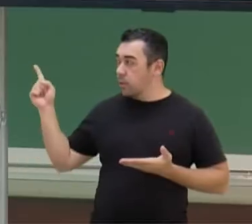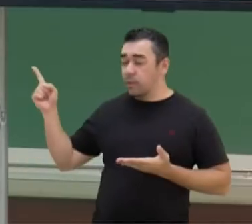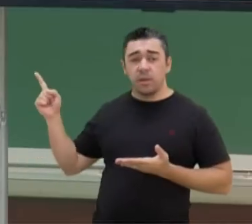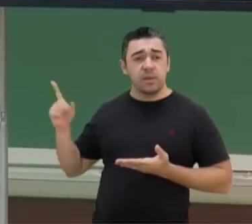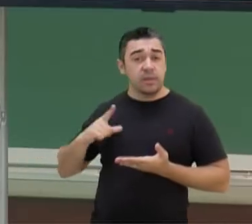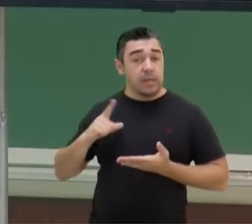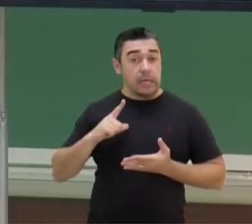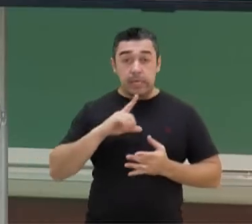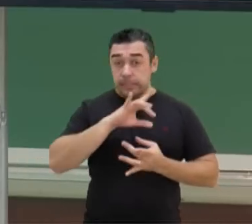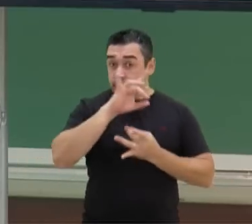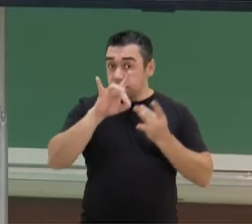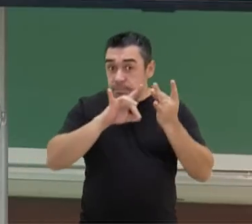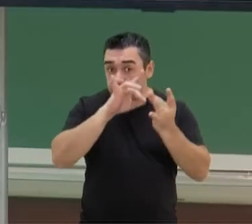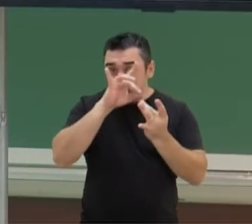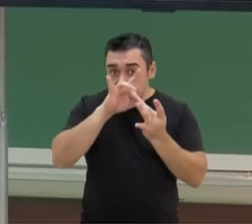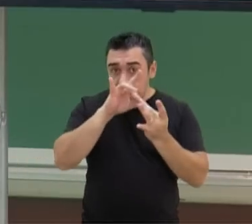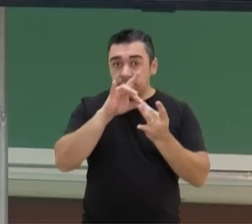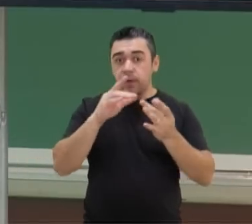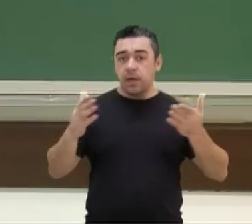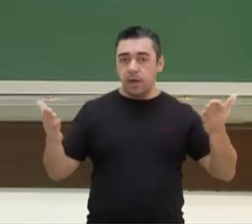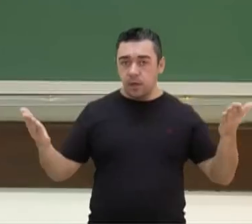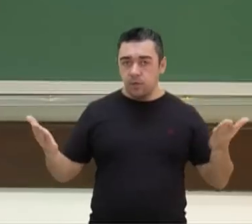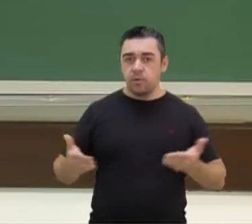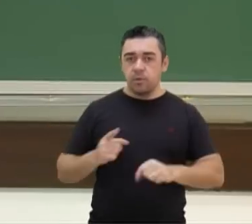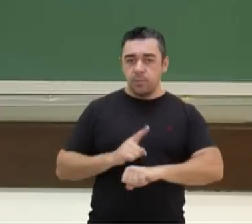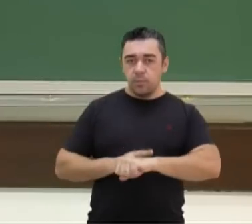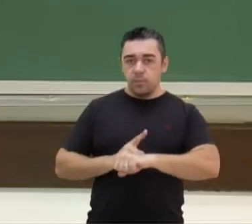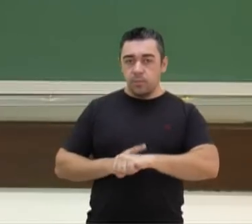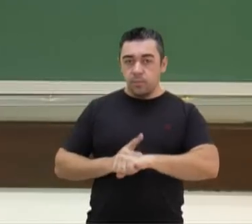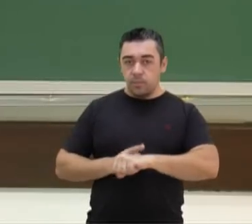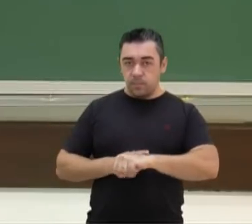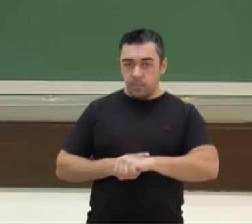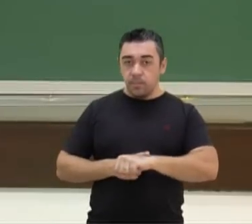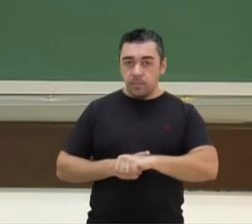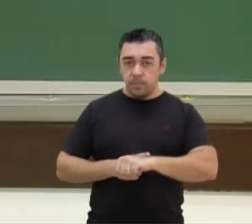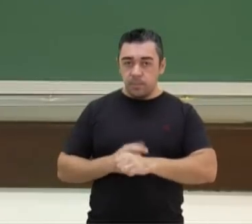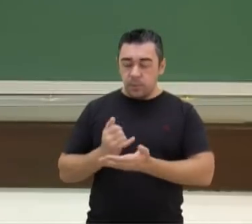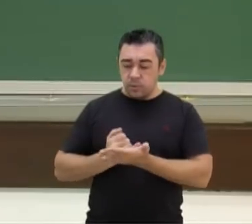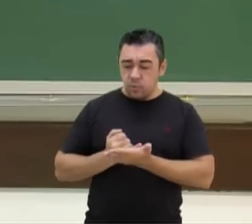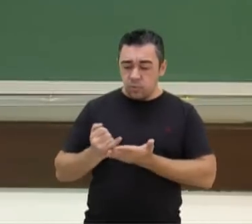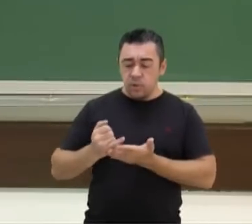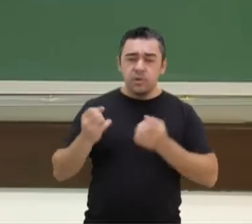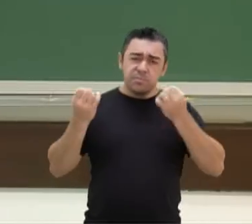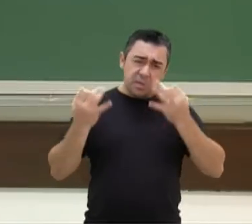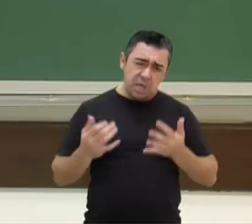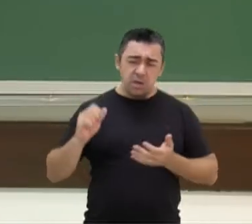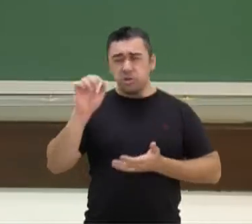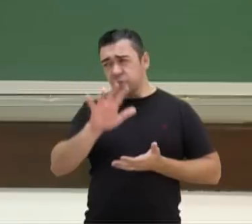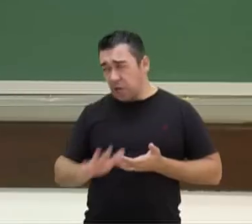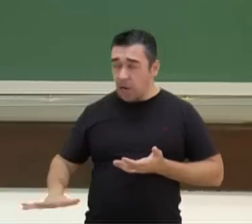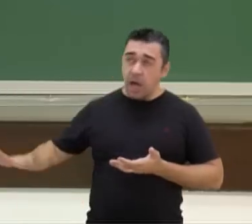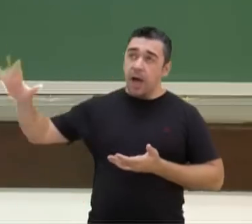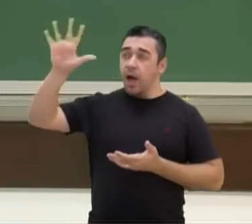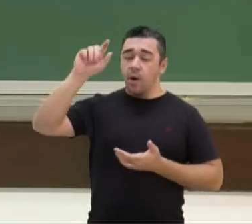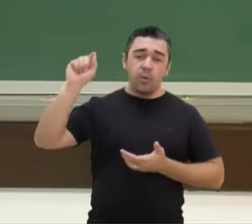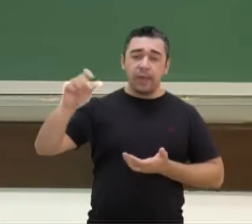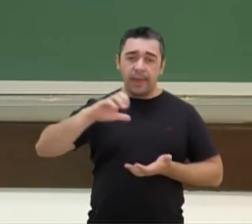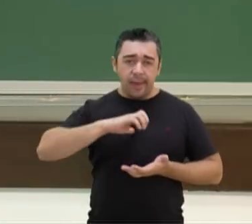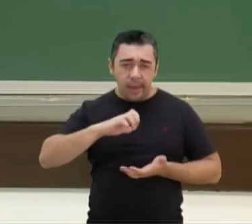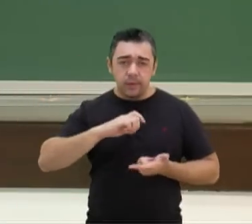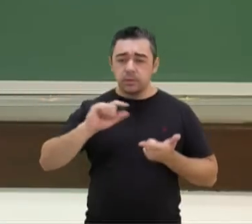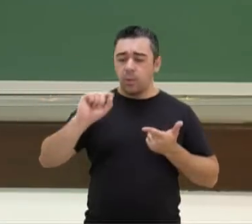bem específicos. Nesse nosso primeiro momento de introdução, falamos no geral o que são princípios éticos, o que é ética, o